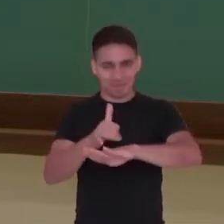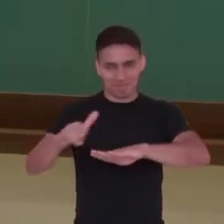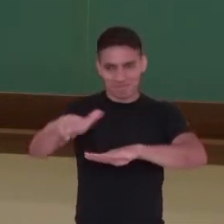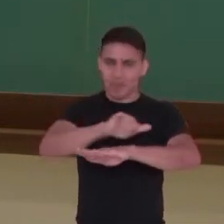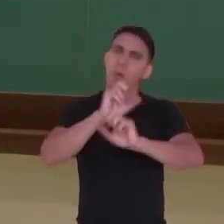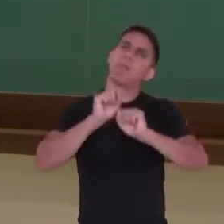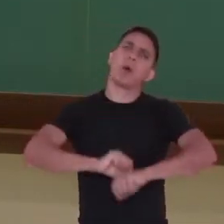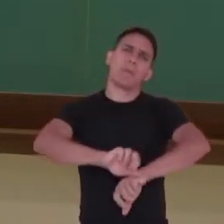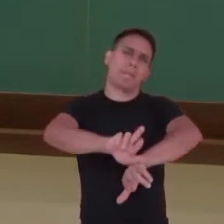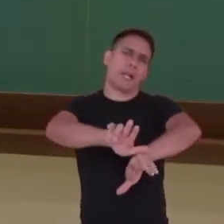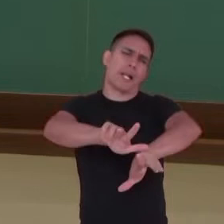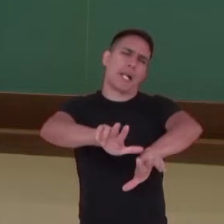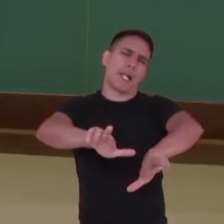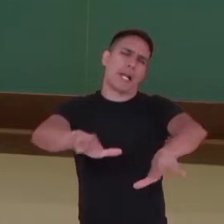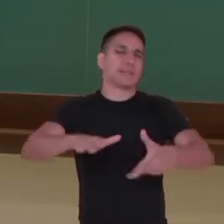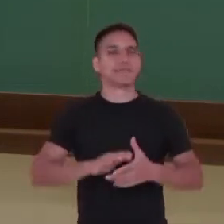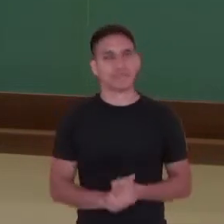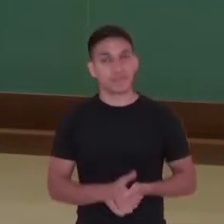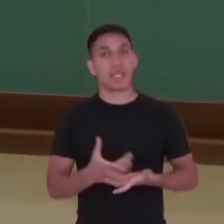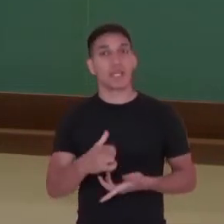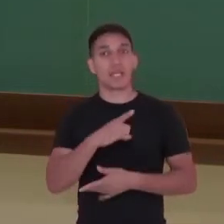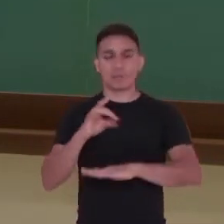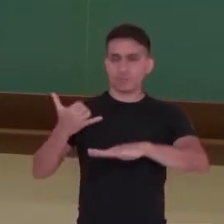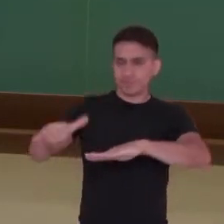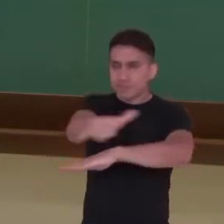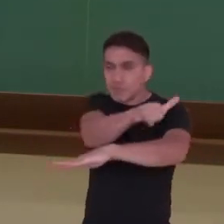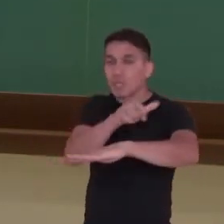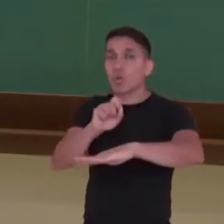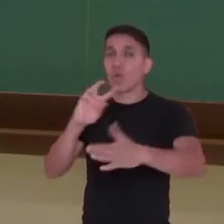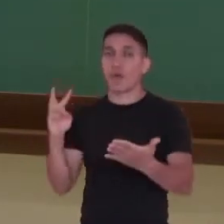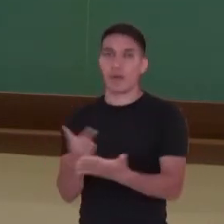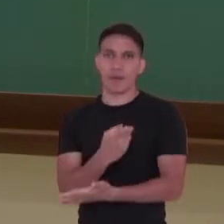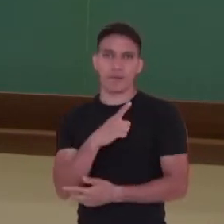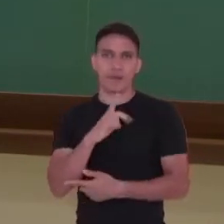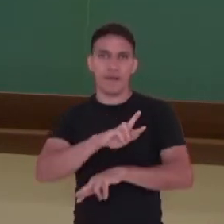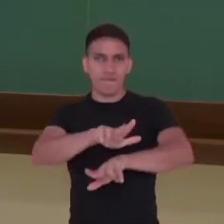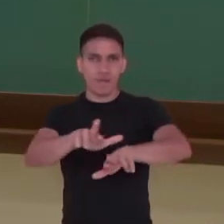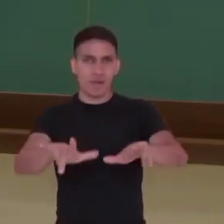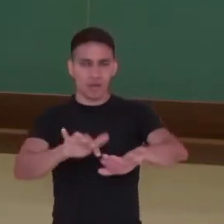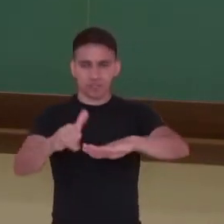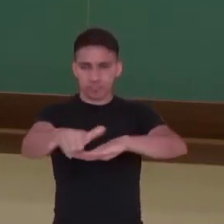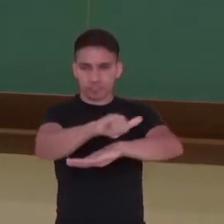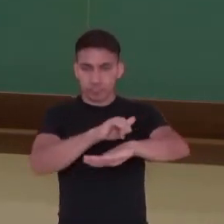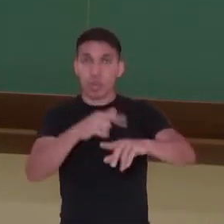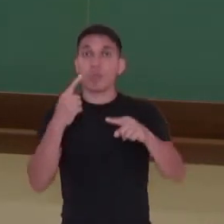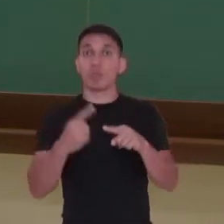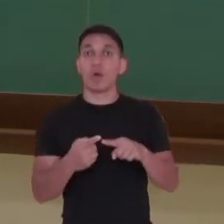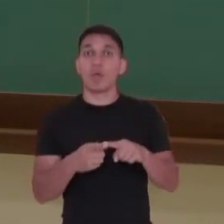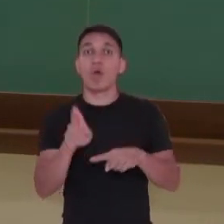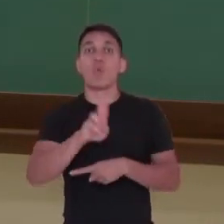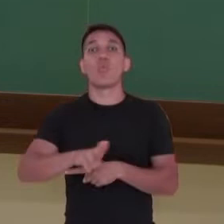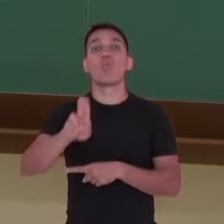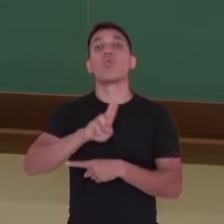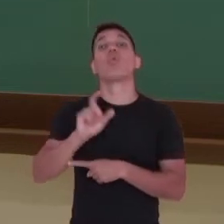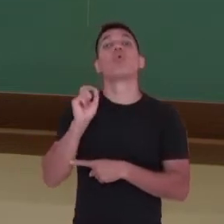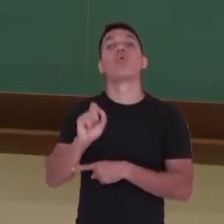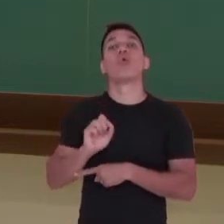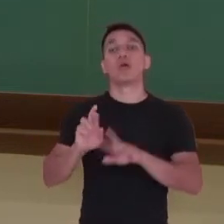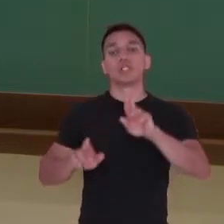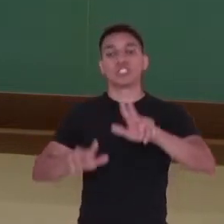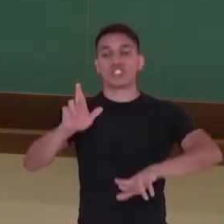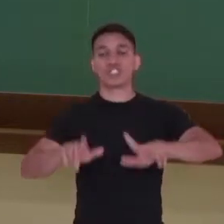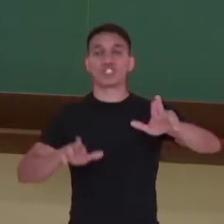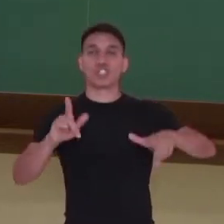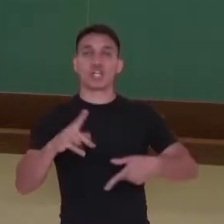ser muitos elementos. A corrente elétrica, então, vai passar por esse circuito graças à aplicação de uma diferença